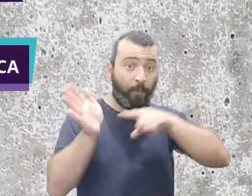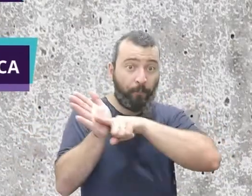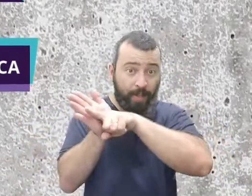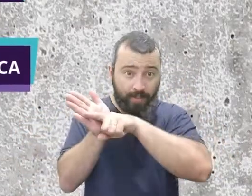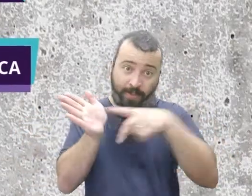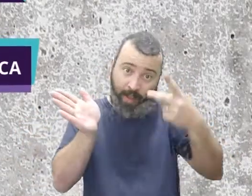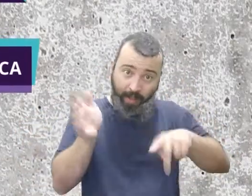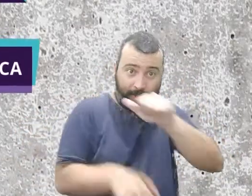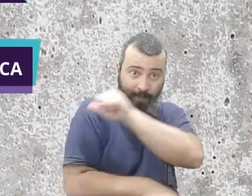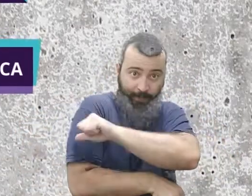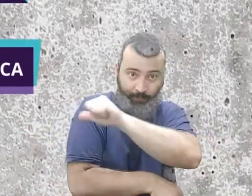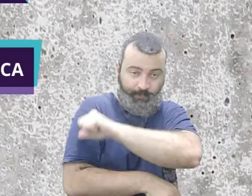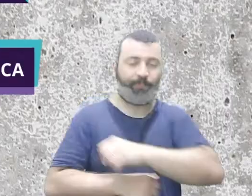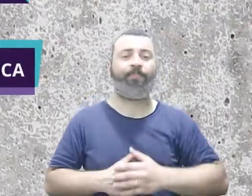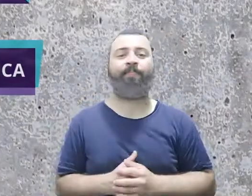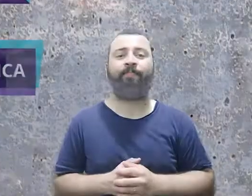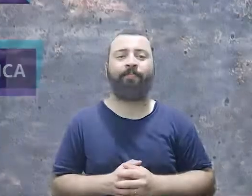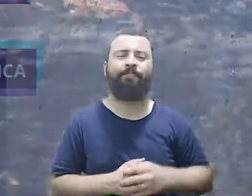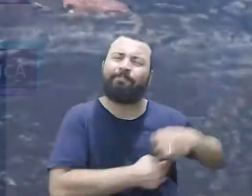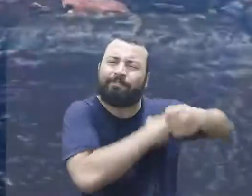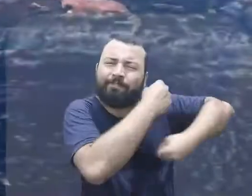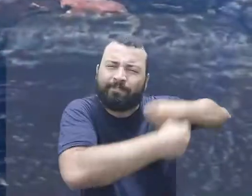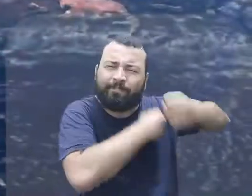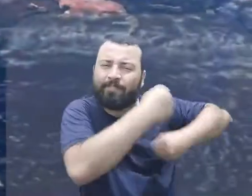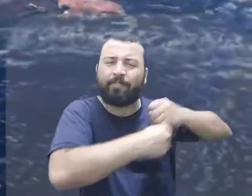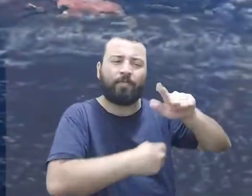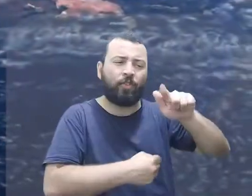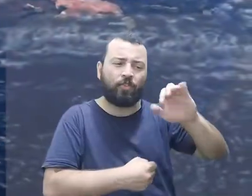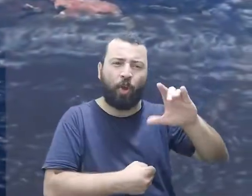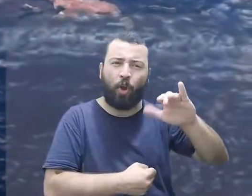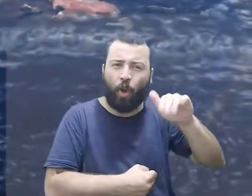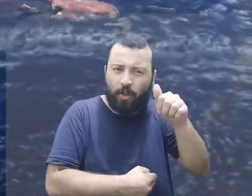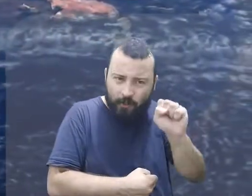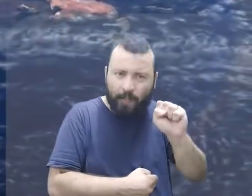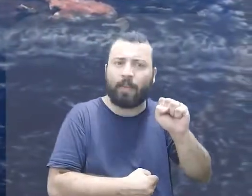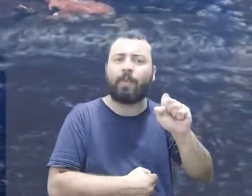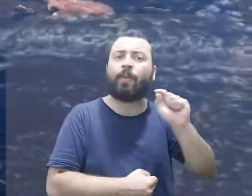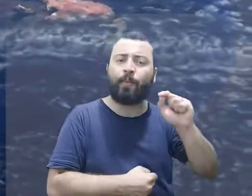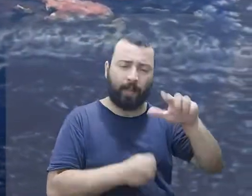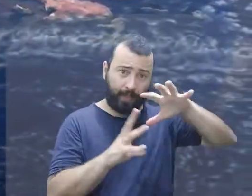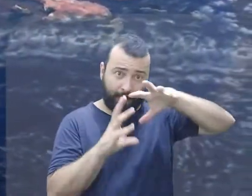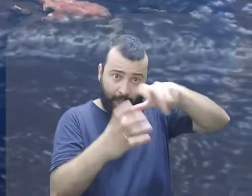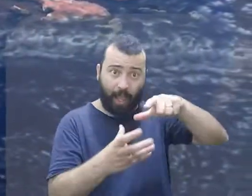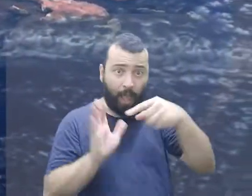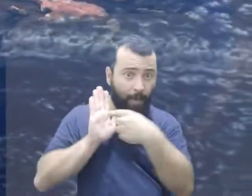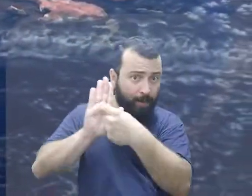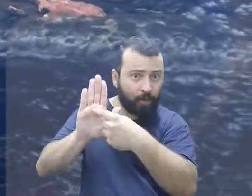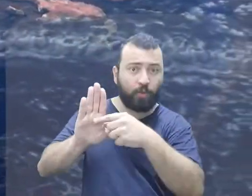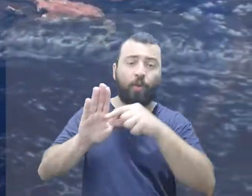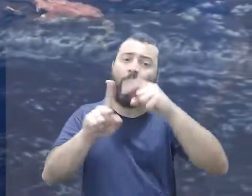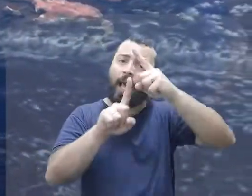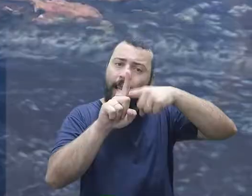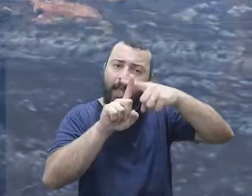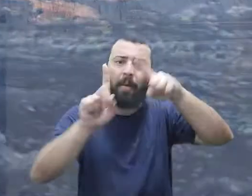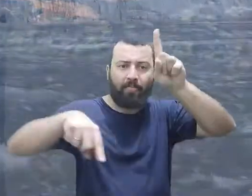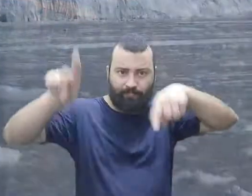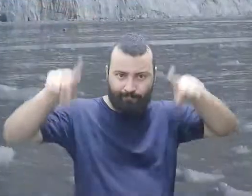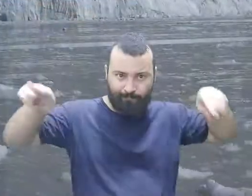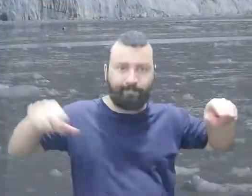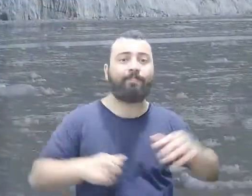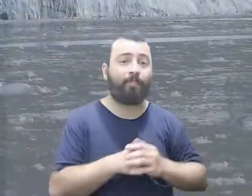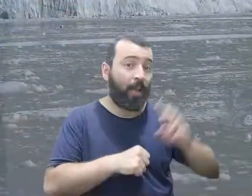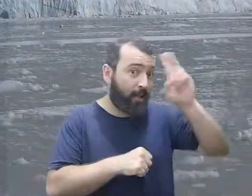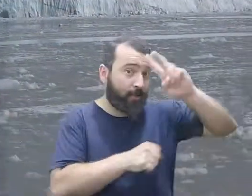e pesquisa do Rio de Janeiro. Ao longo das eras geológicas, a Terra apresentou um clima